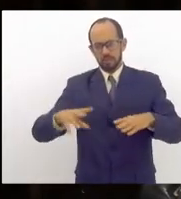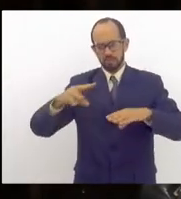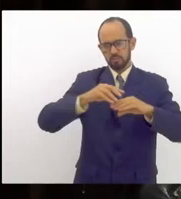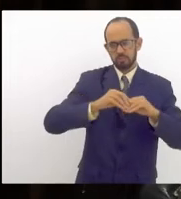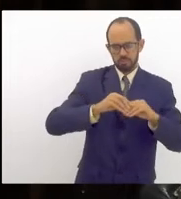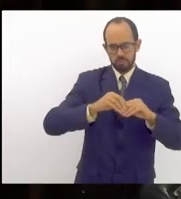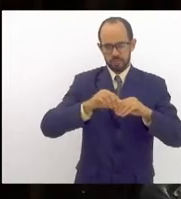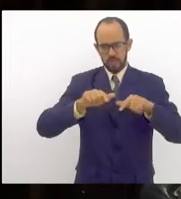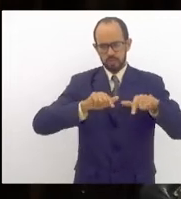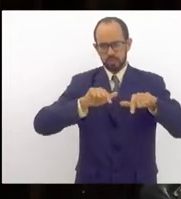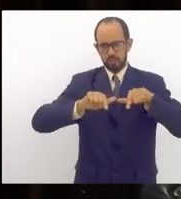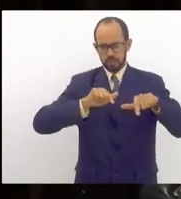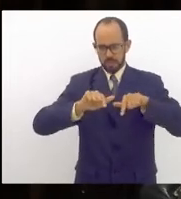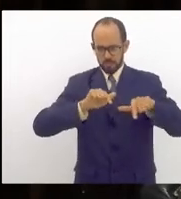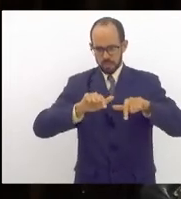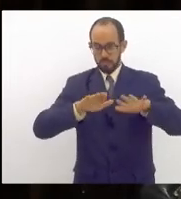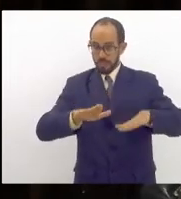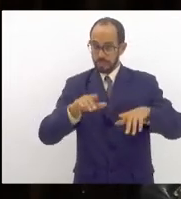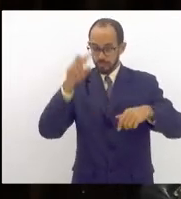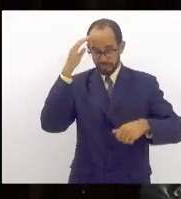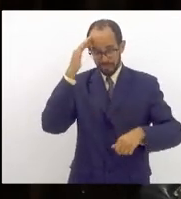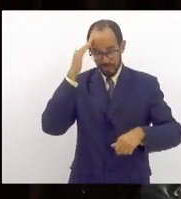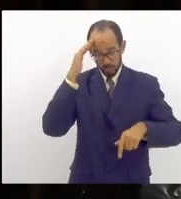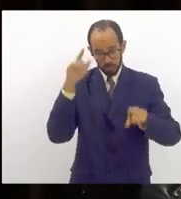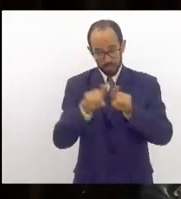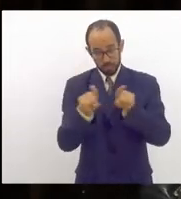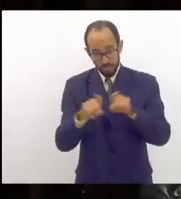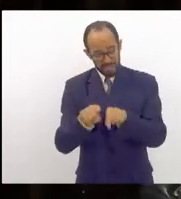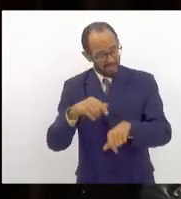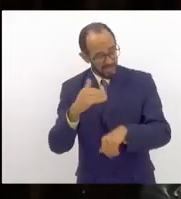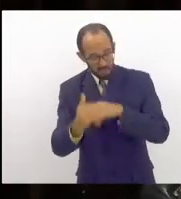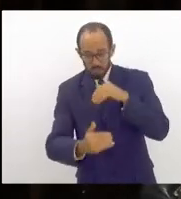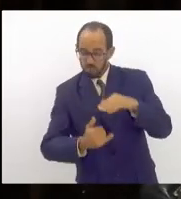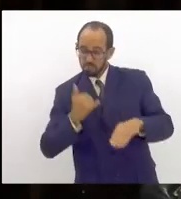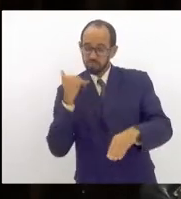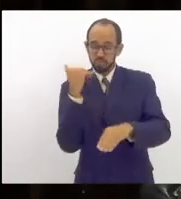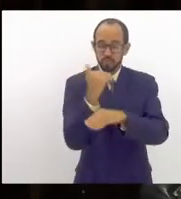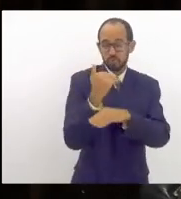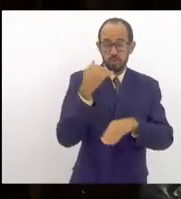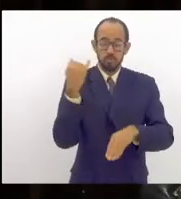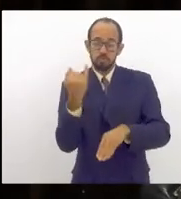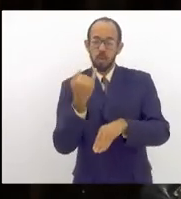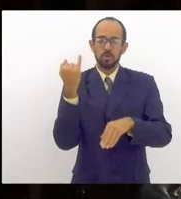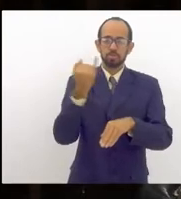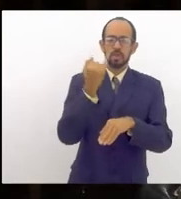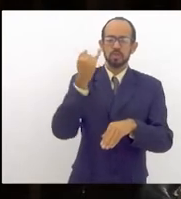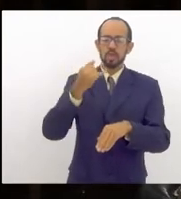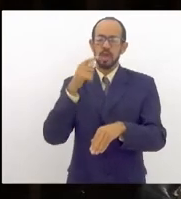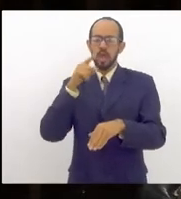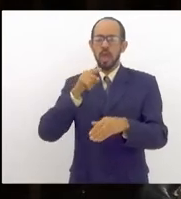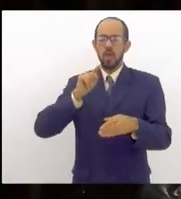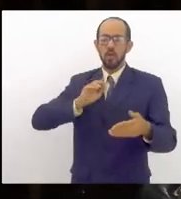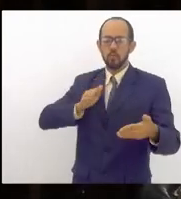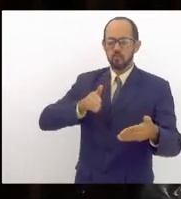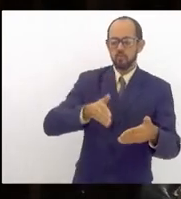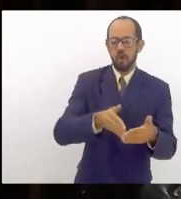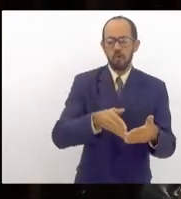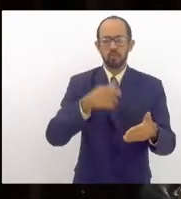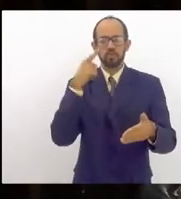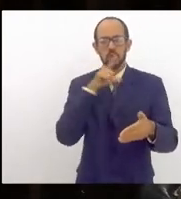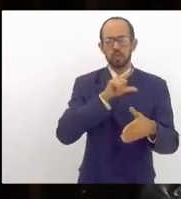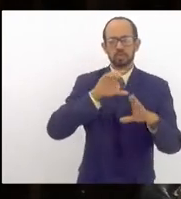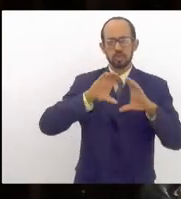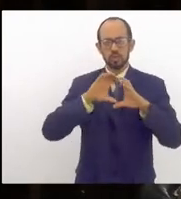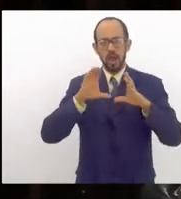resultado mas eu entendo que a maior importância Mônica é da centralidade que você conseguiu dar nessa comissão